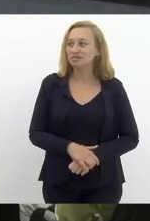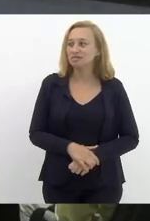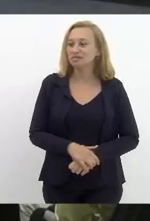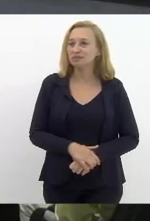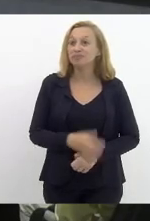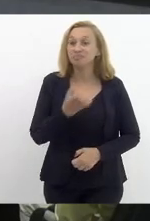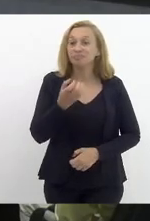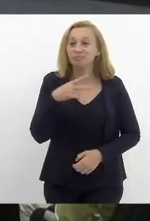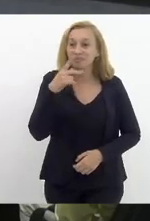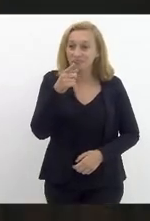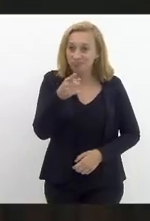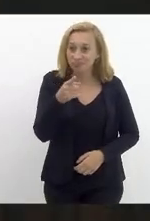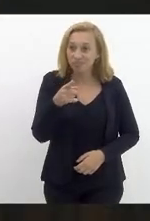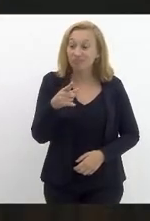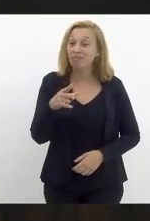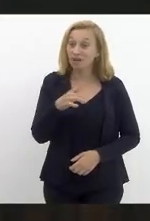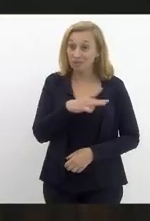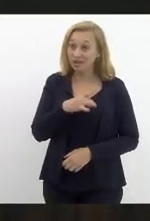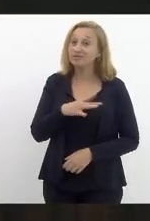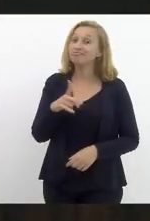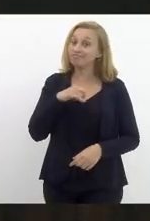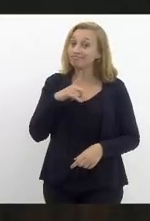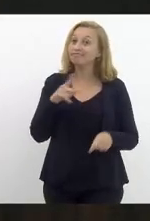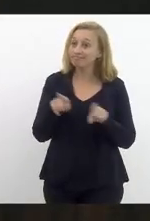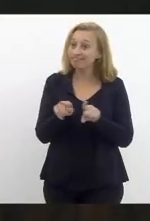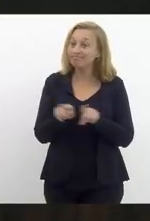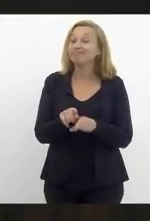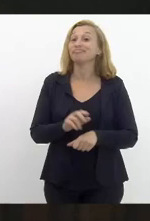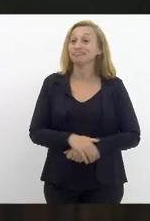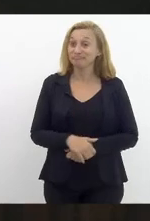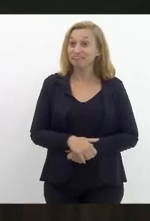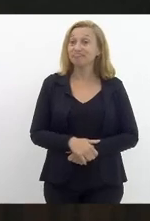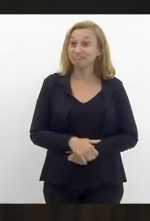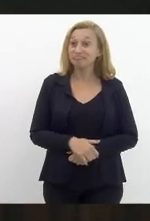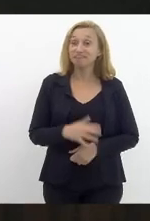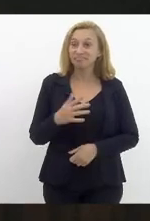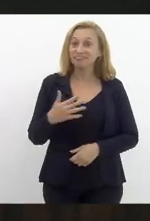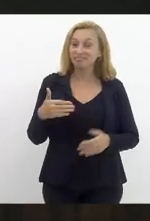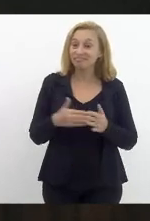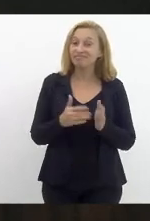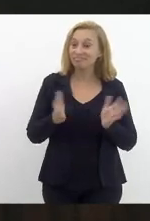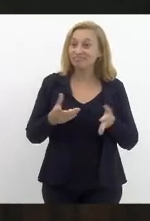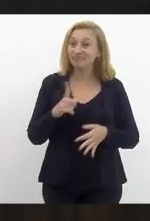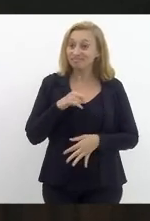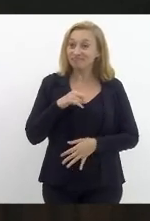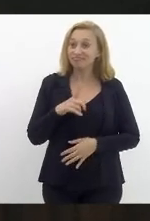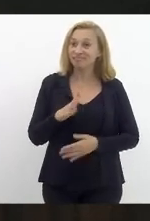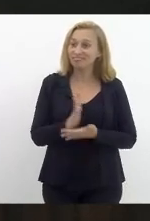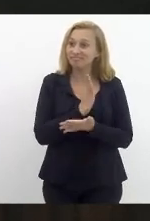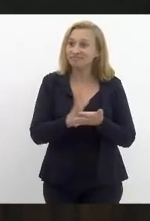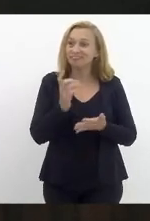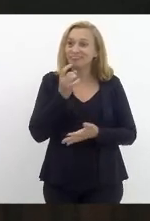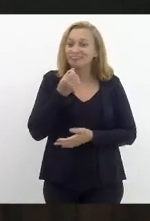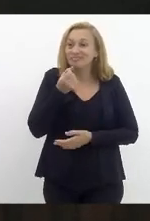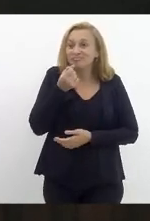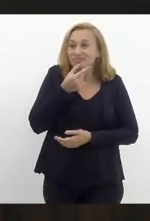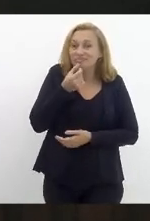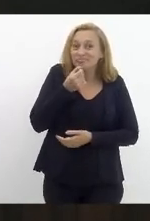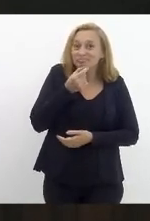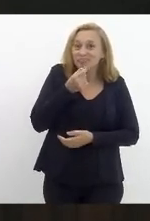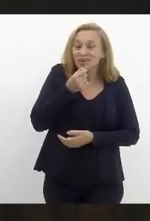Queria dizer para você que eu também tinha esse medo, tá? Acho que eu tenho até hoje. Porque às vezes a gente fica com medo de falar besteira,